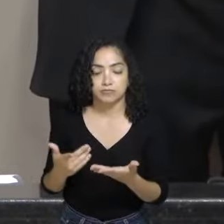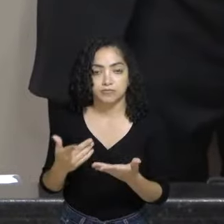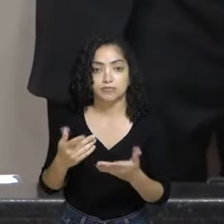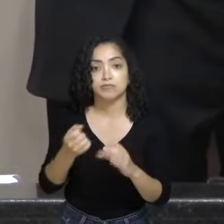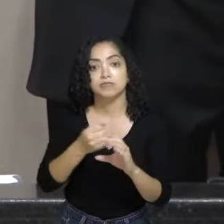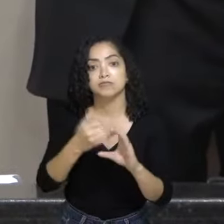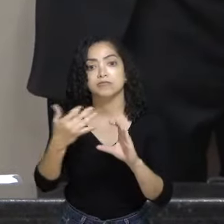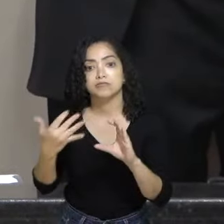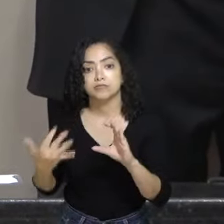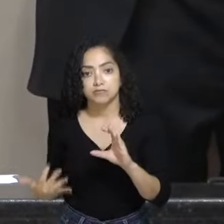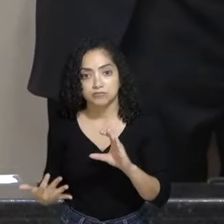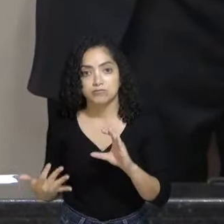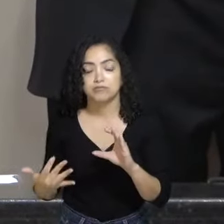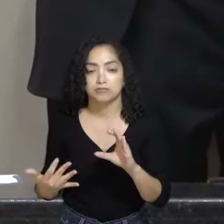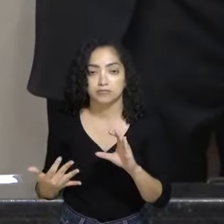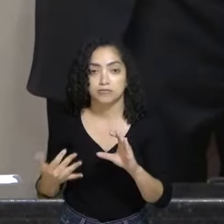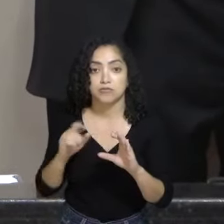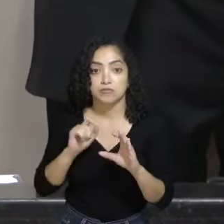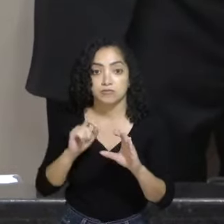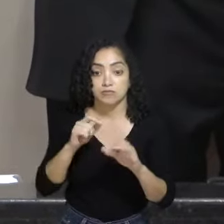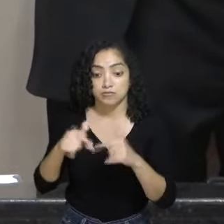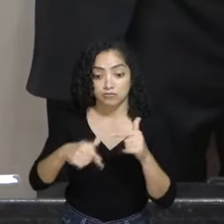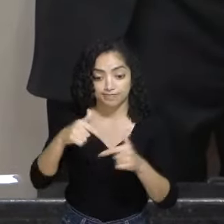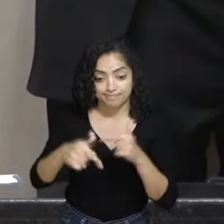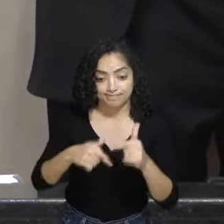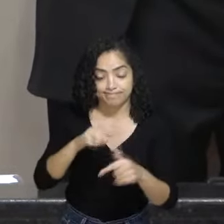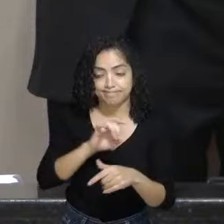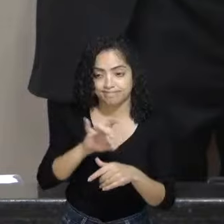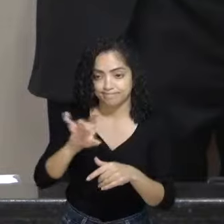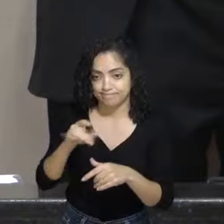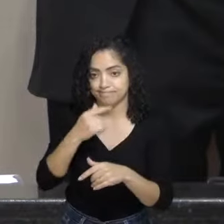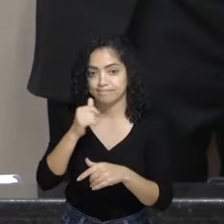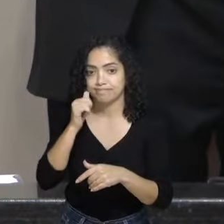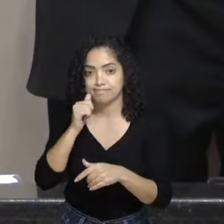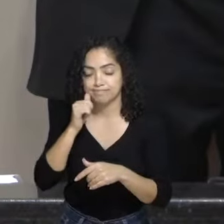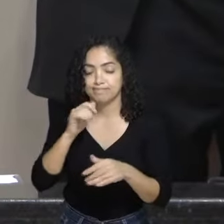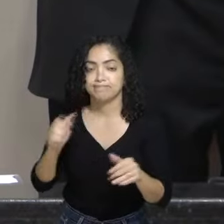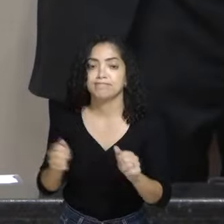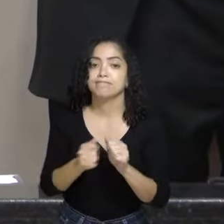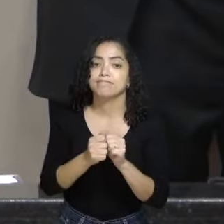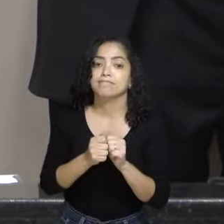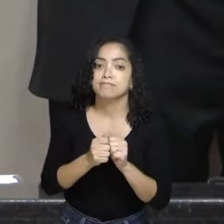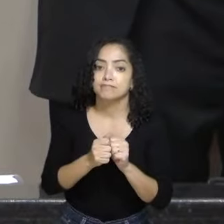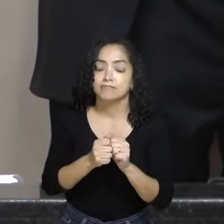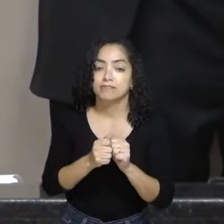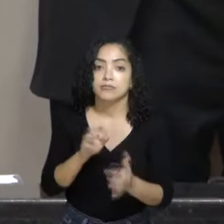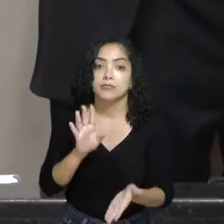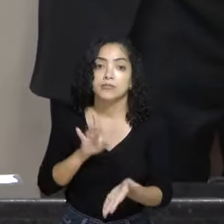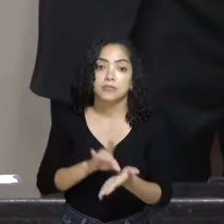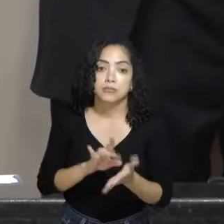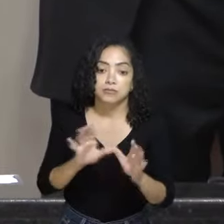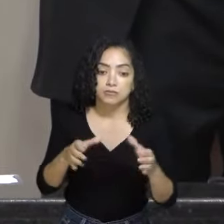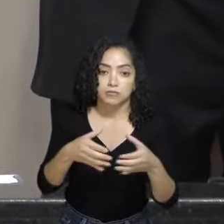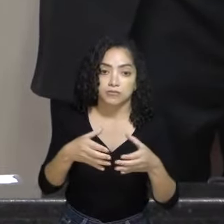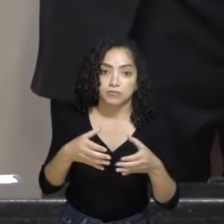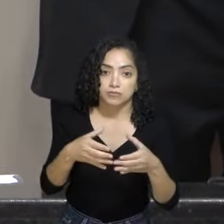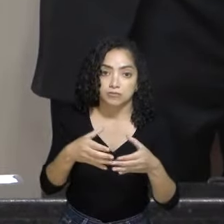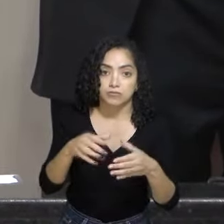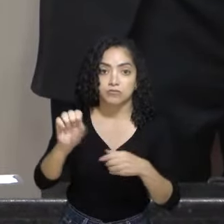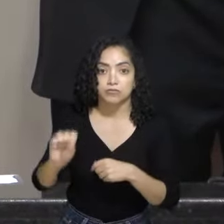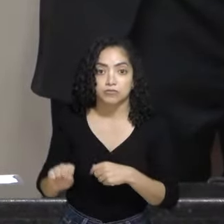características peculiares da atuação de cada um e cada uma. Em conjunto, também consolidamos as bancadas regionais do